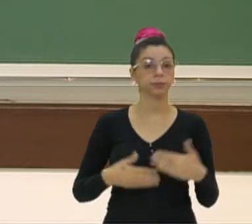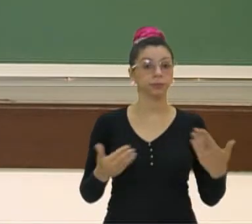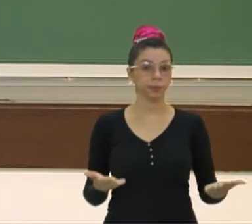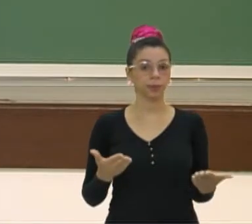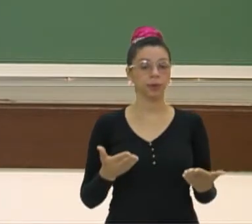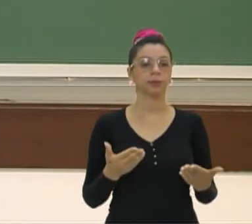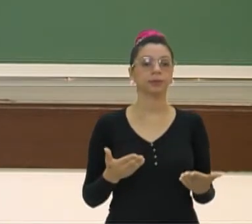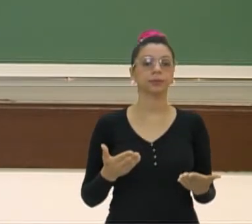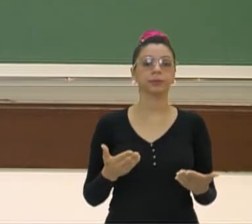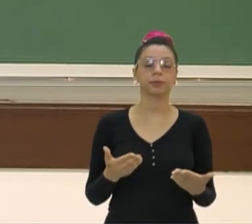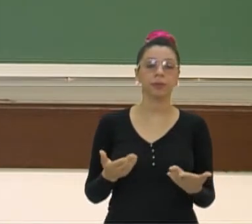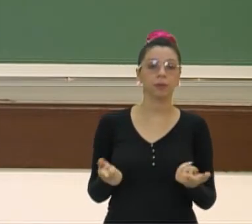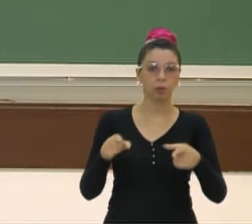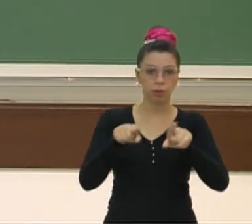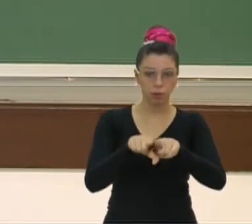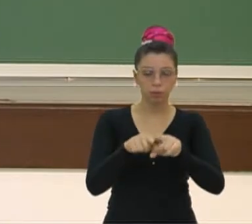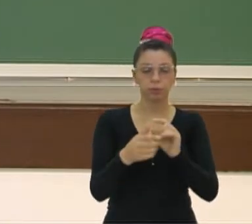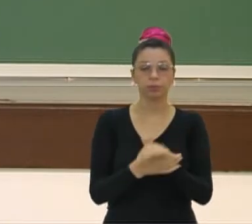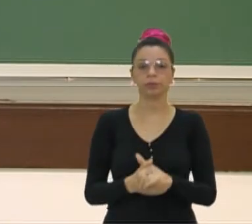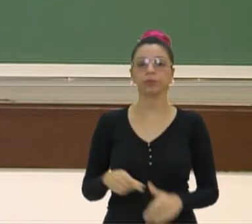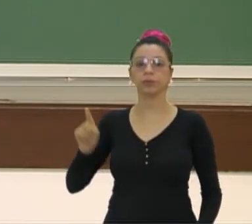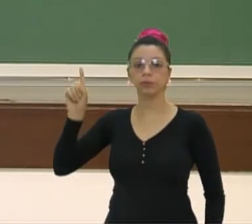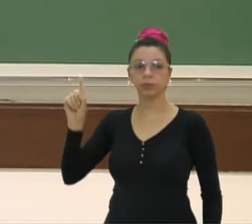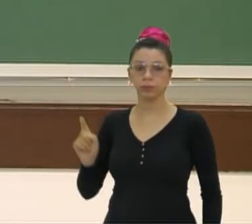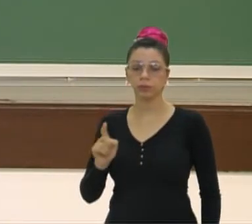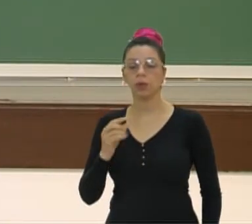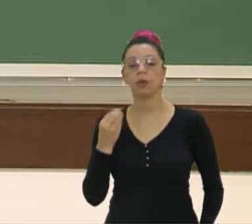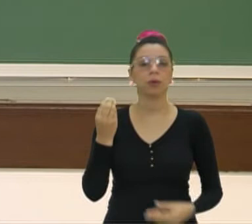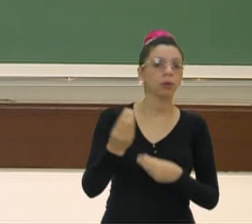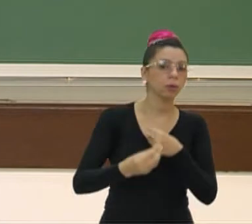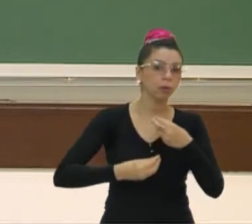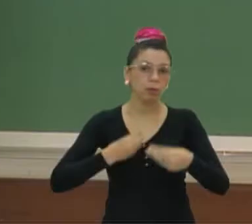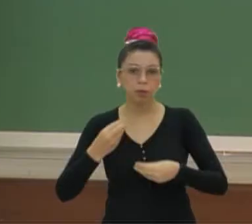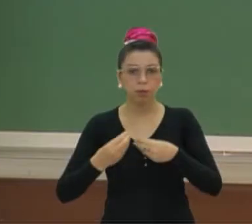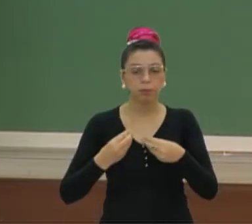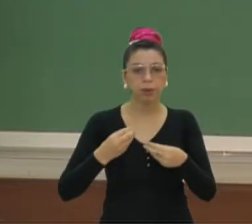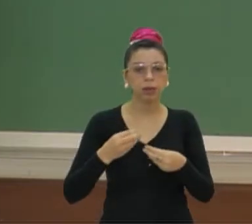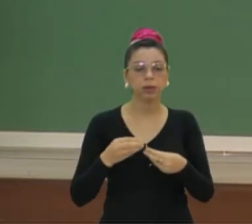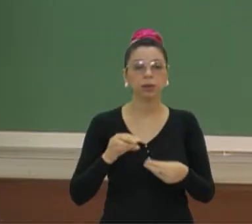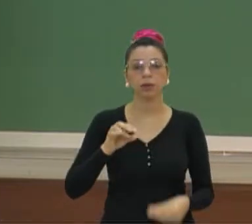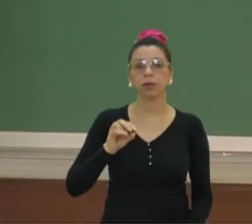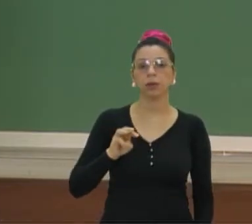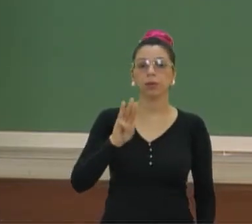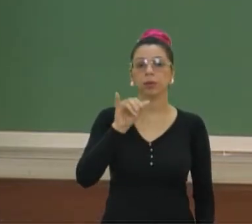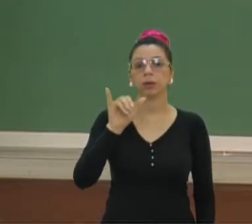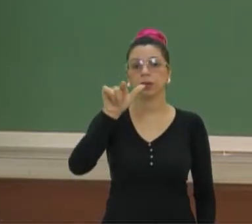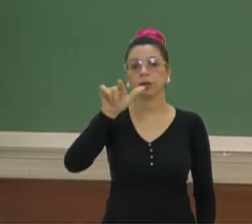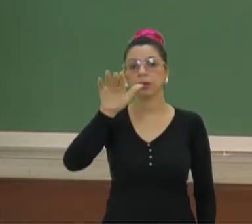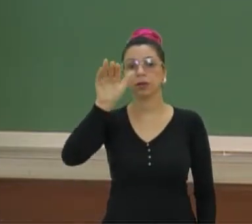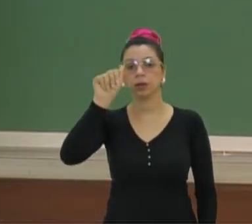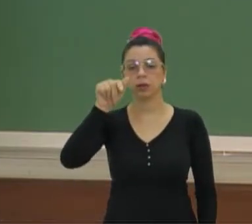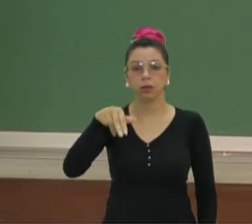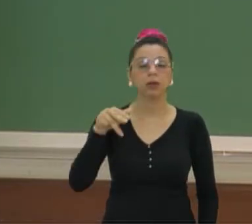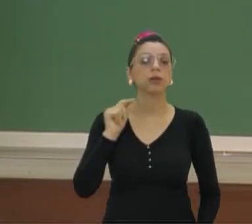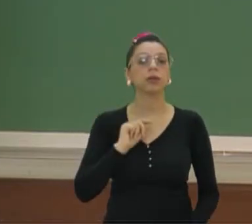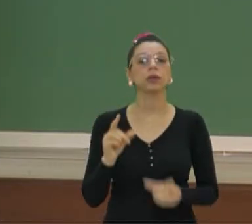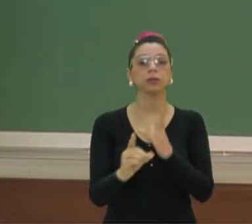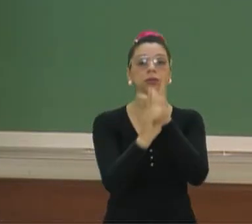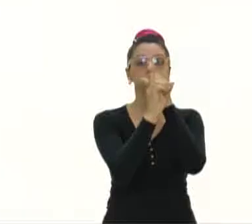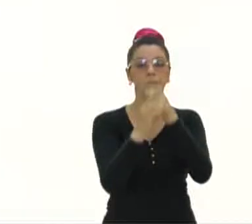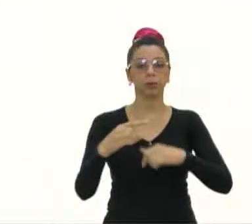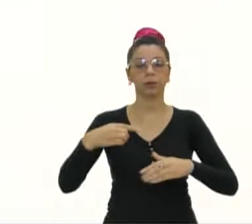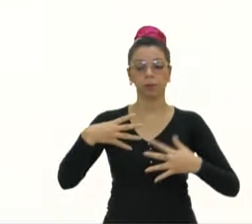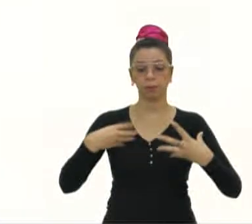Então, pessoal, no caso nosso aqui, como Röntgen descobriu o raio-x? He noticed a piece